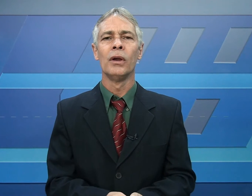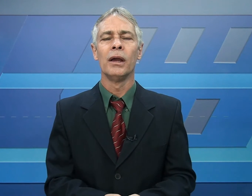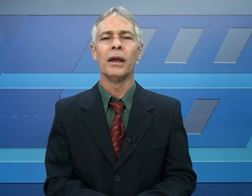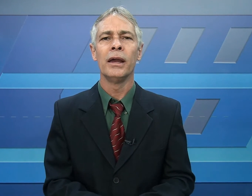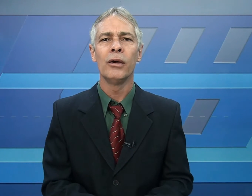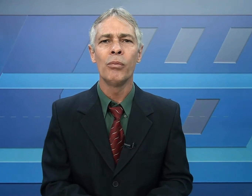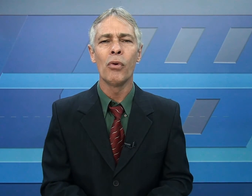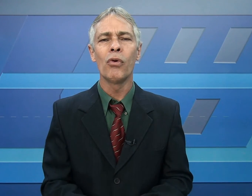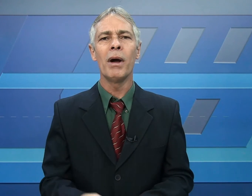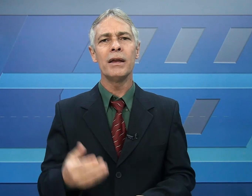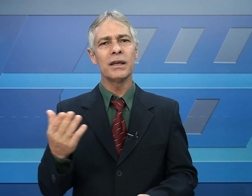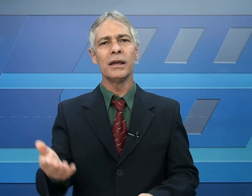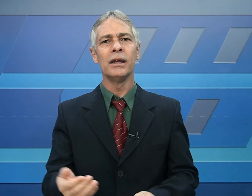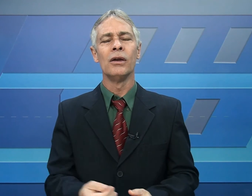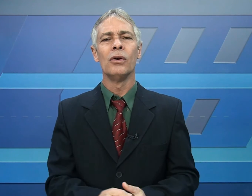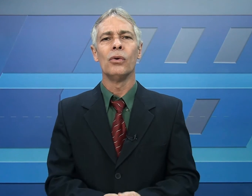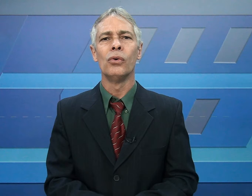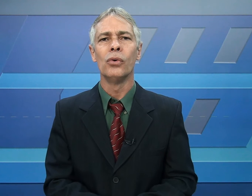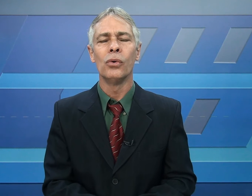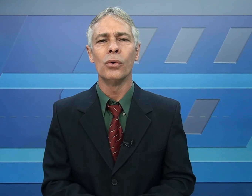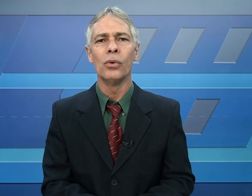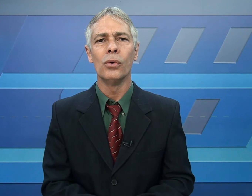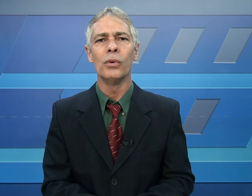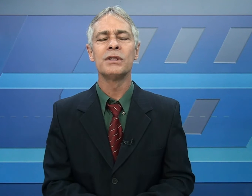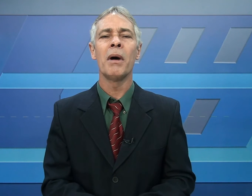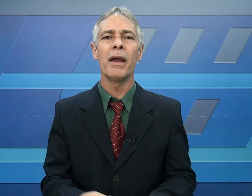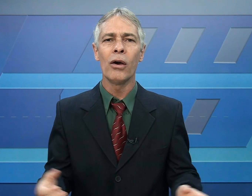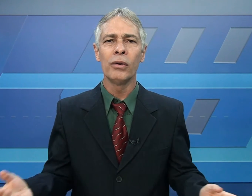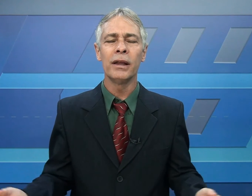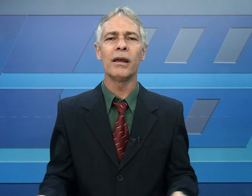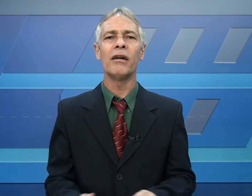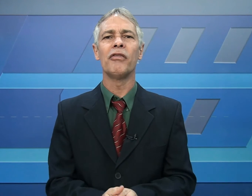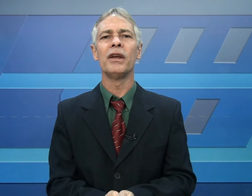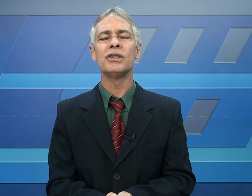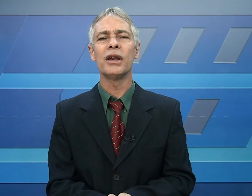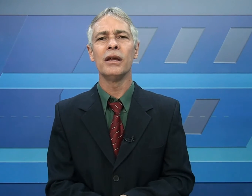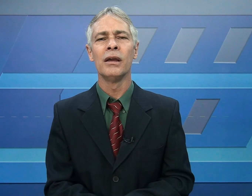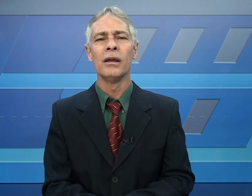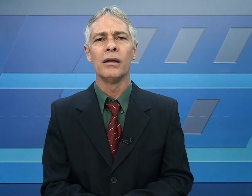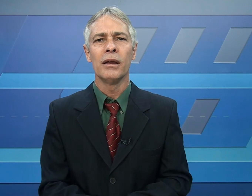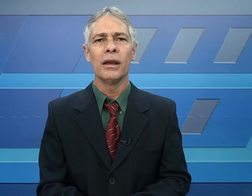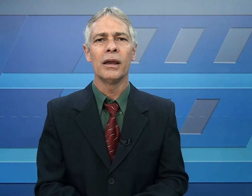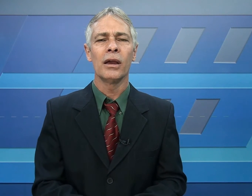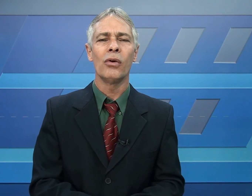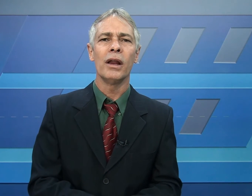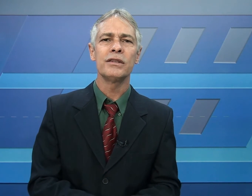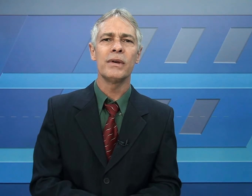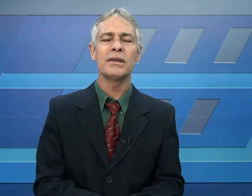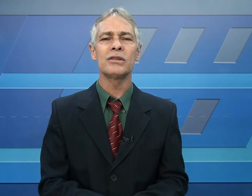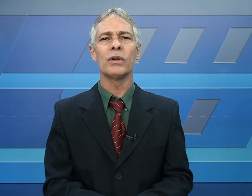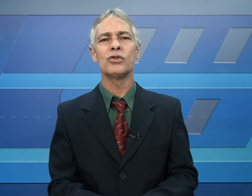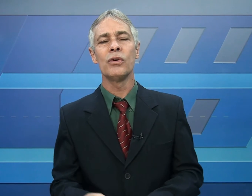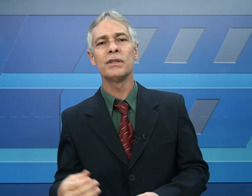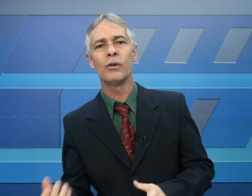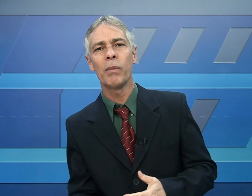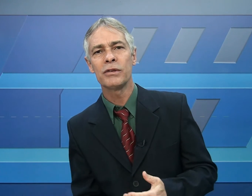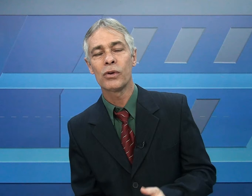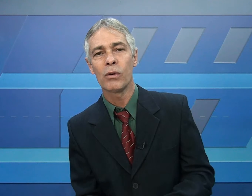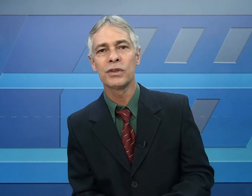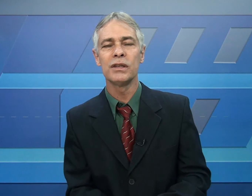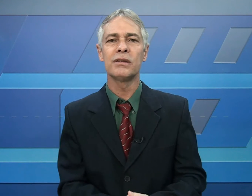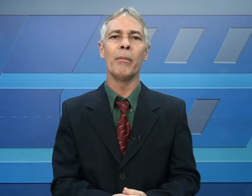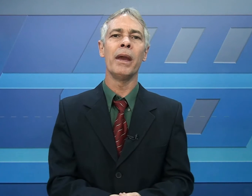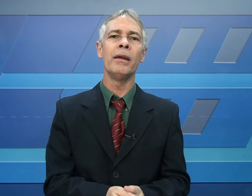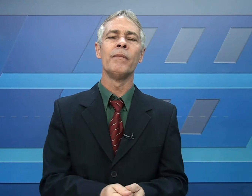Renato, um pouco mais aí o Ismael, né, está na frente aí com relação a essas questões. Tem o